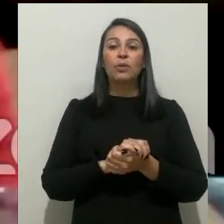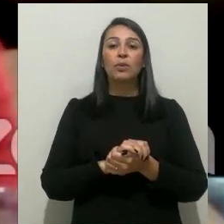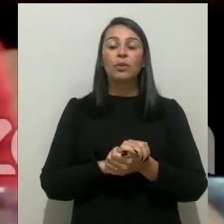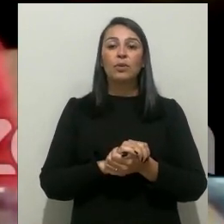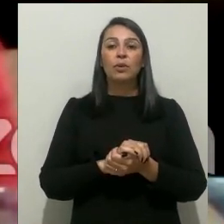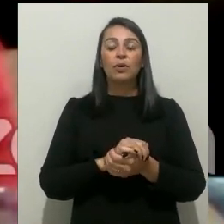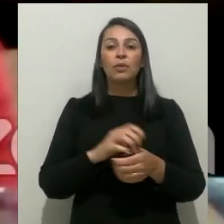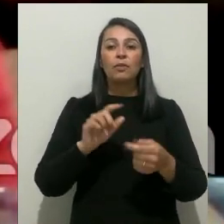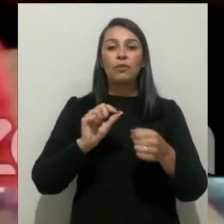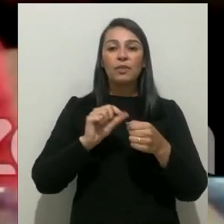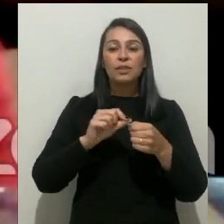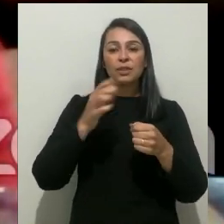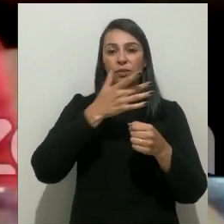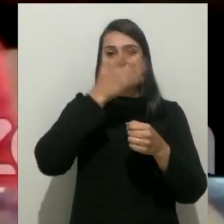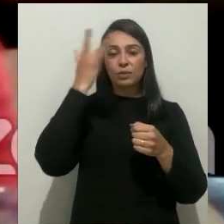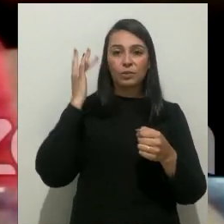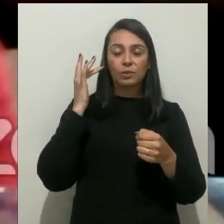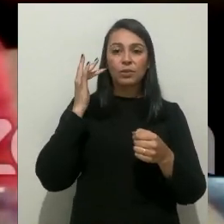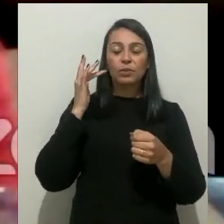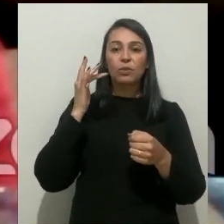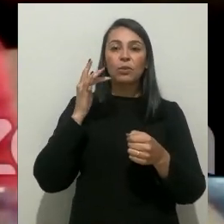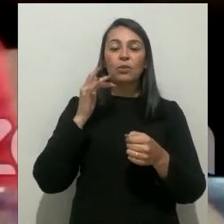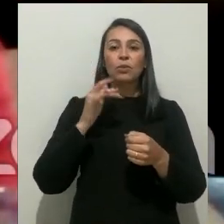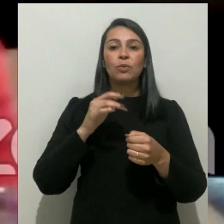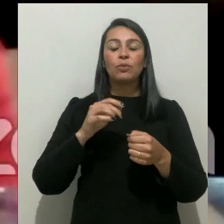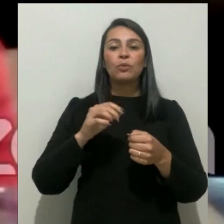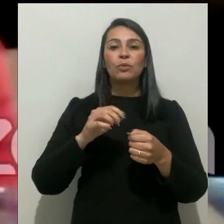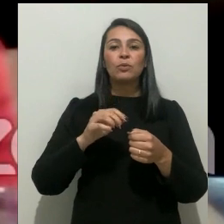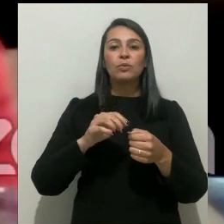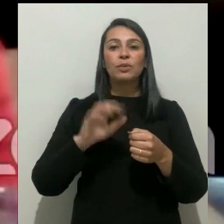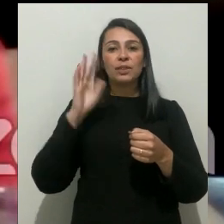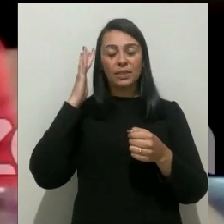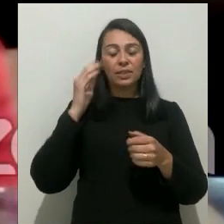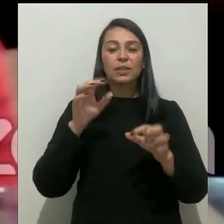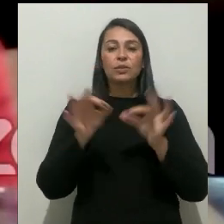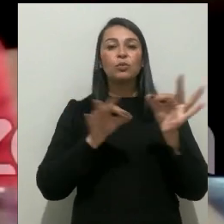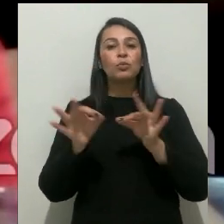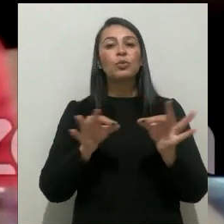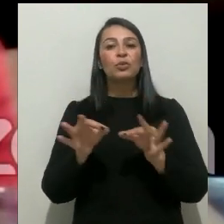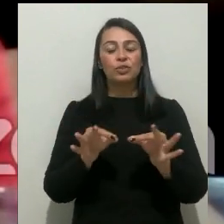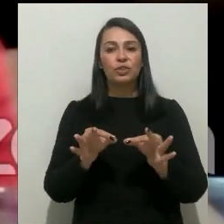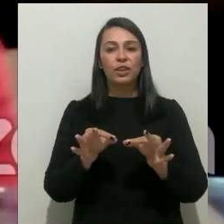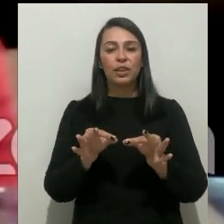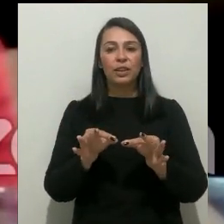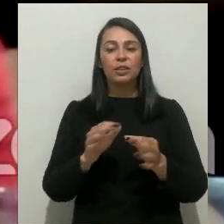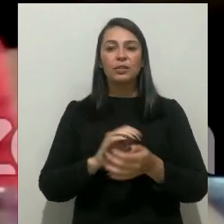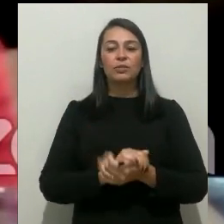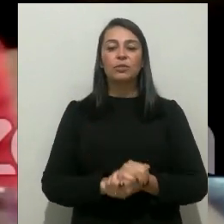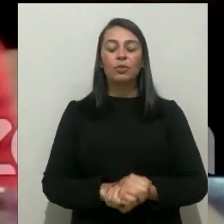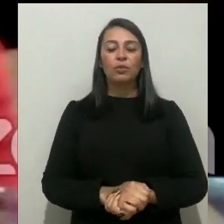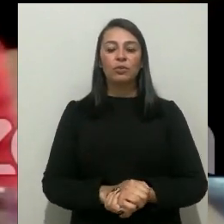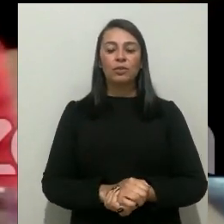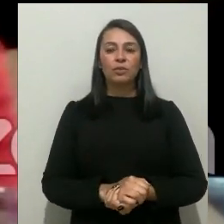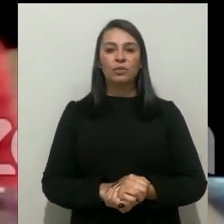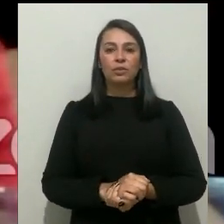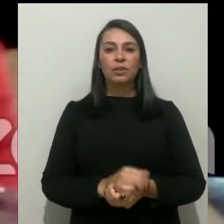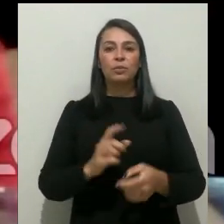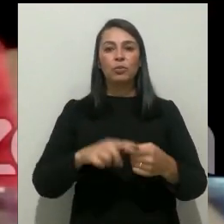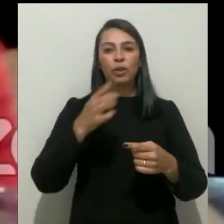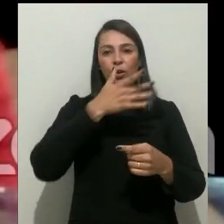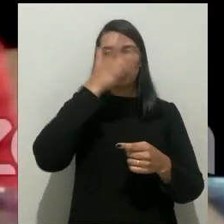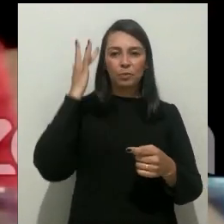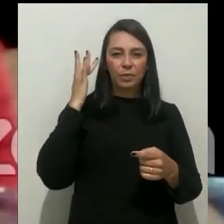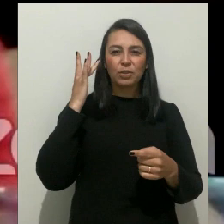felicidade incrível foi ter como grande parceiro o Heitor Lévy, que é uma pessoa totalmente